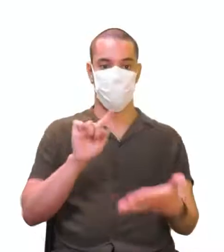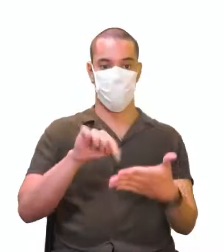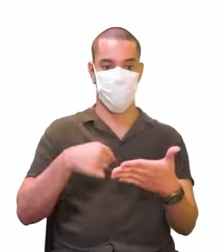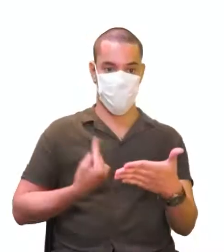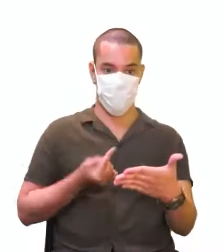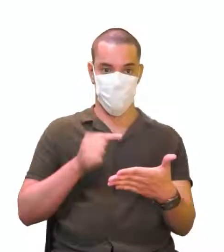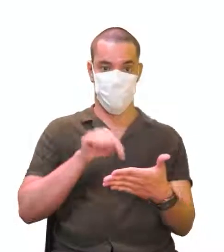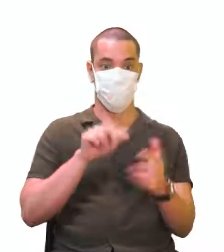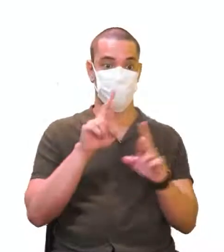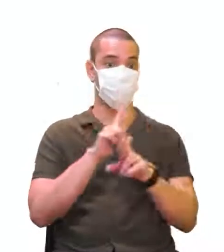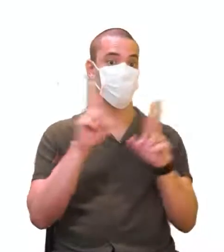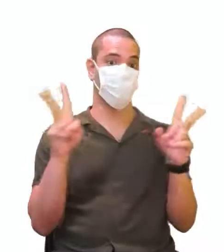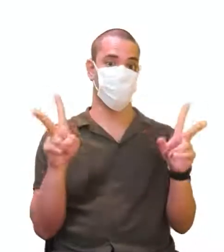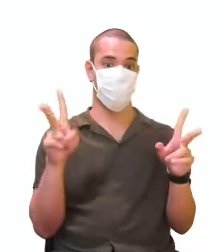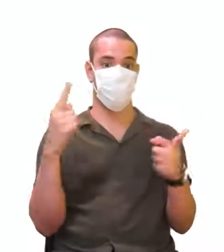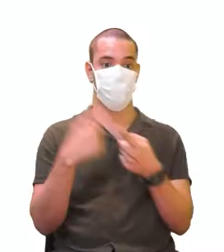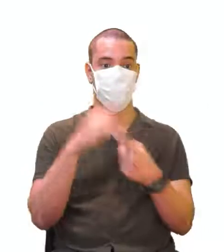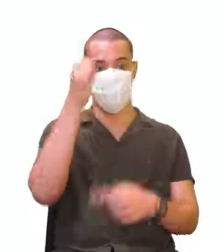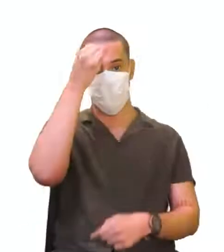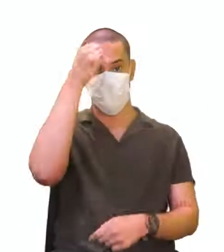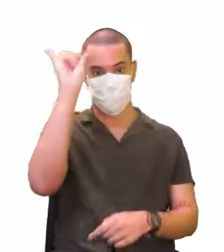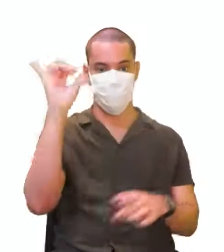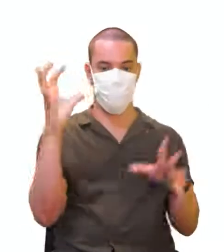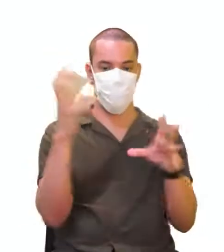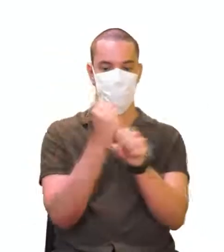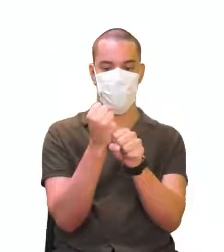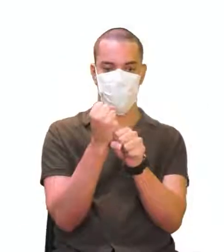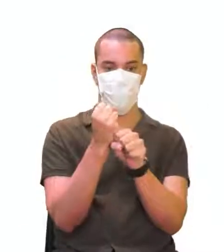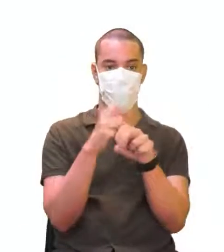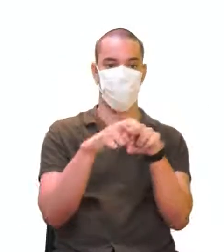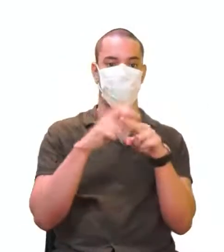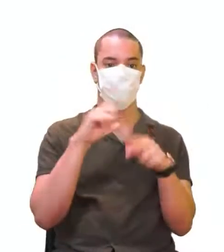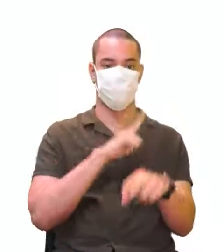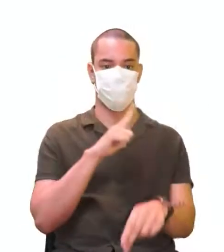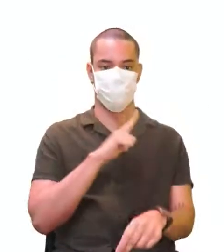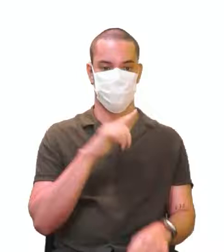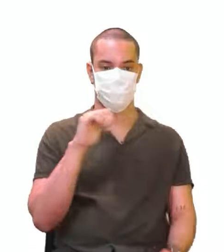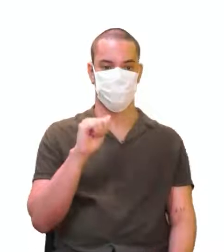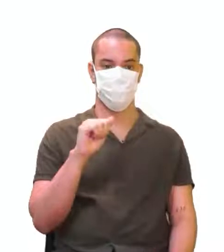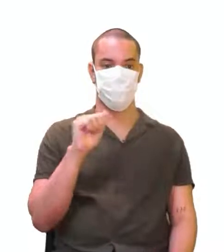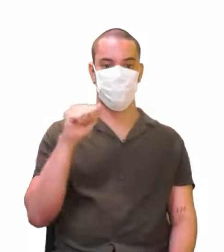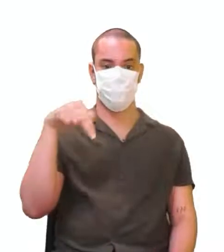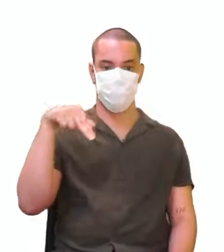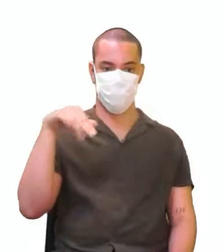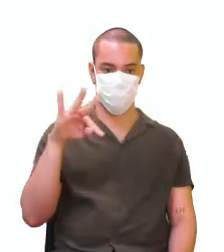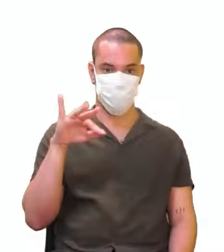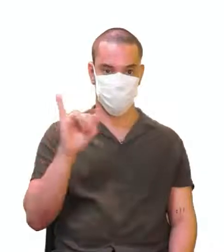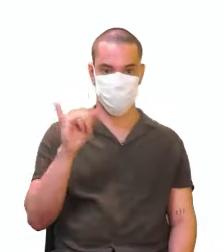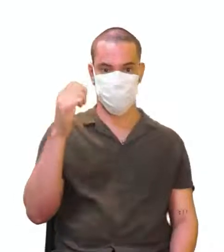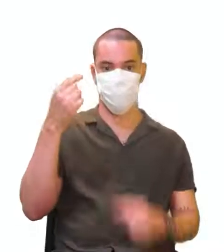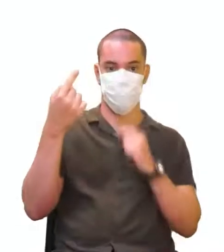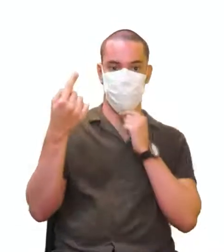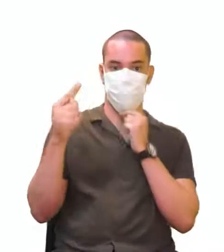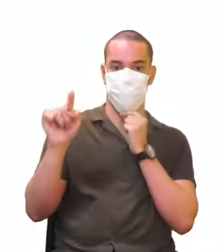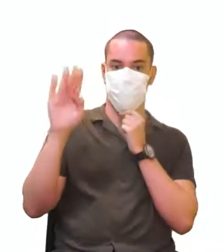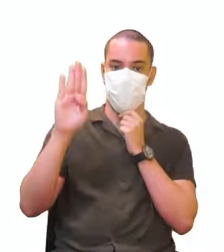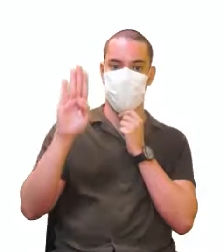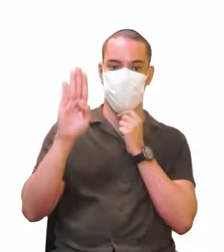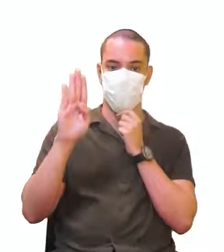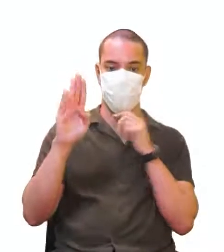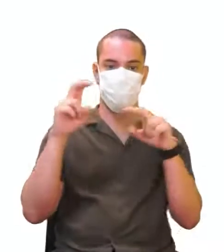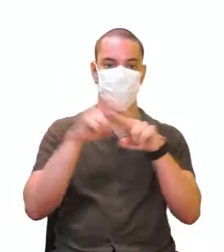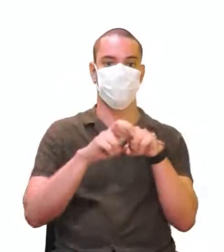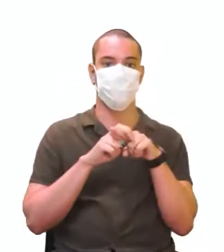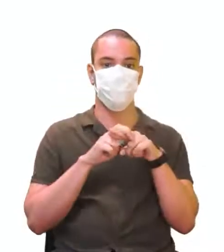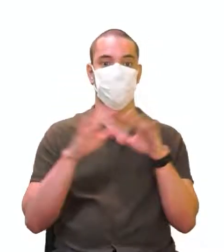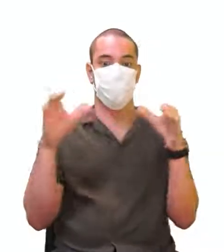diferente, porque senão coagularia. Então, eu tenho antígenos A e anticorpos B, tá bom? No